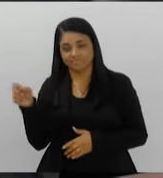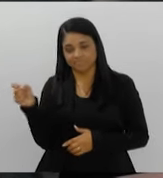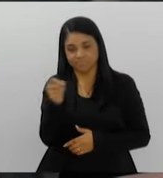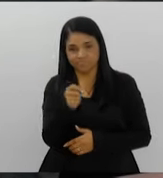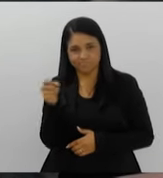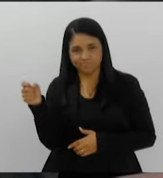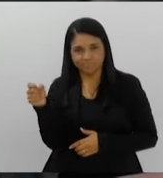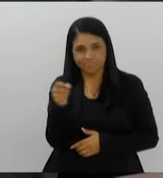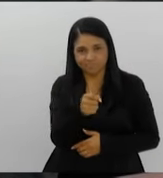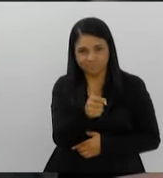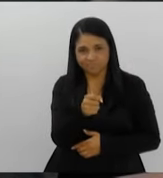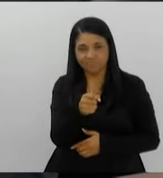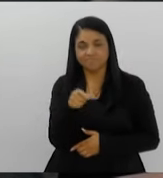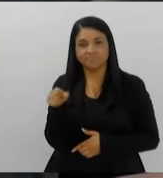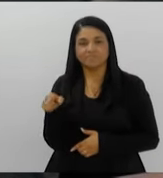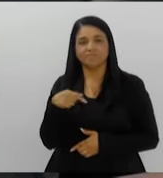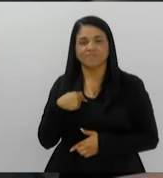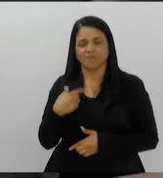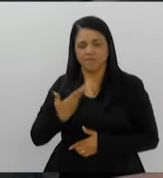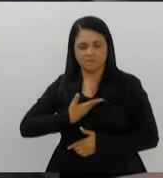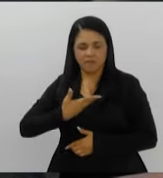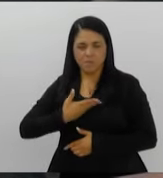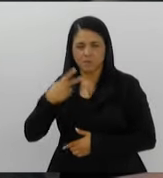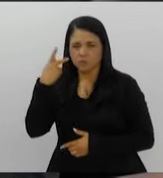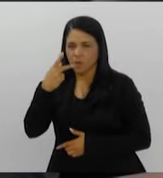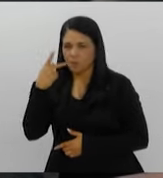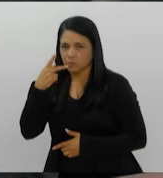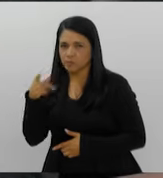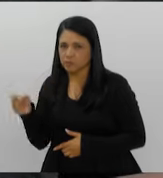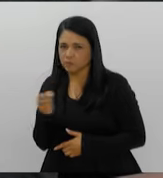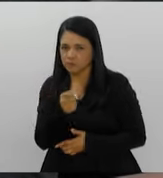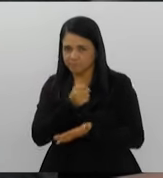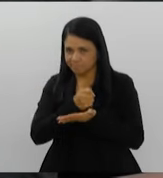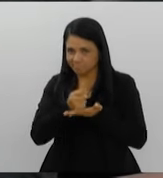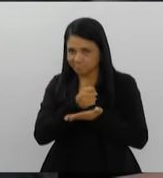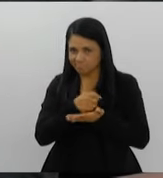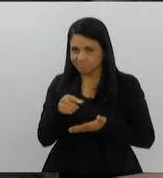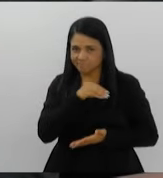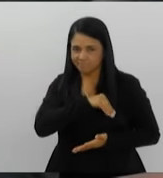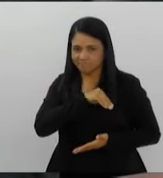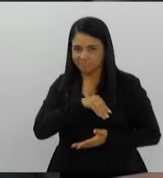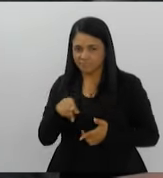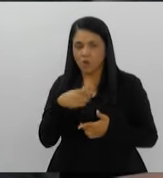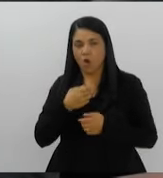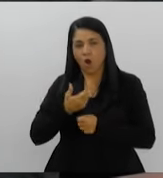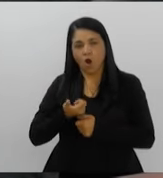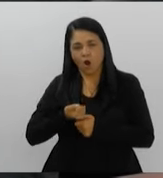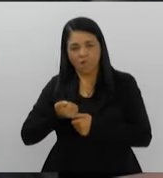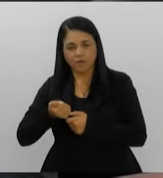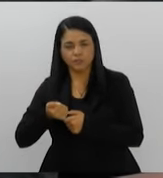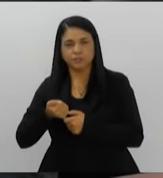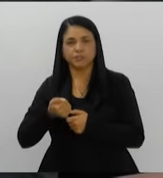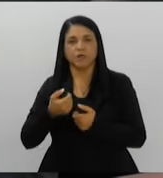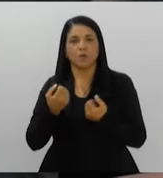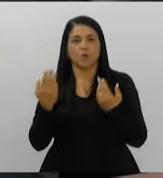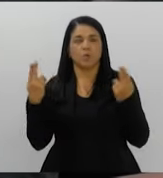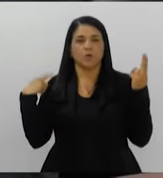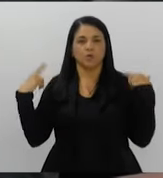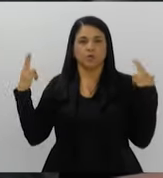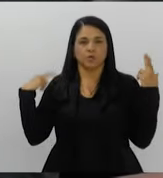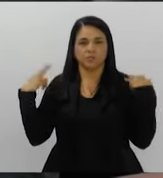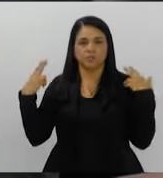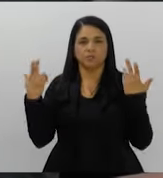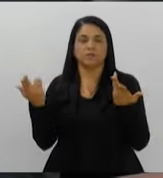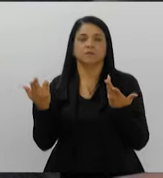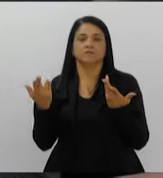os apaniguados da política, que serve para fazer covardias com o motorista do transporte alternativo,